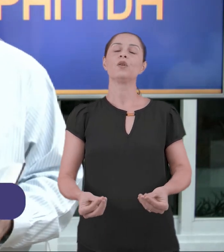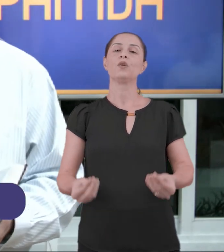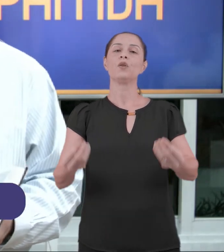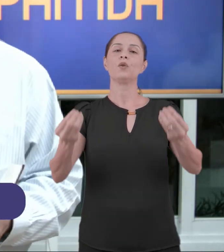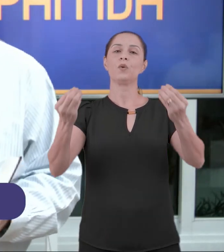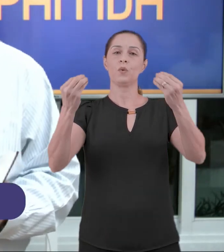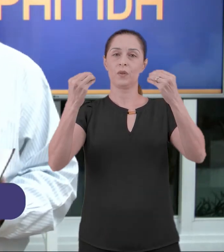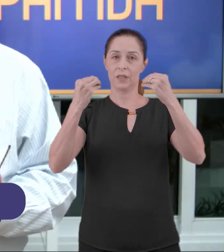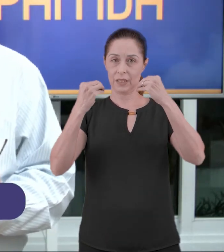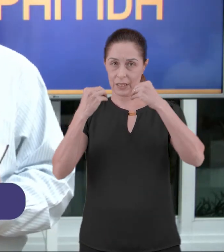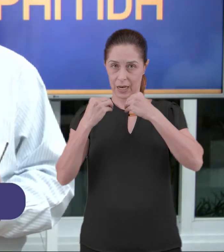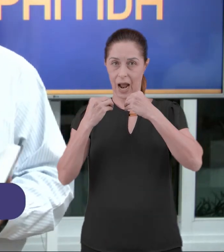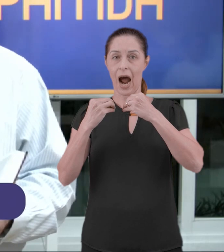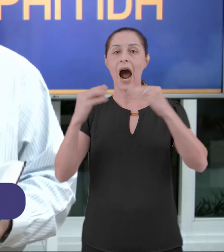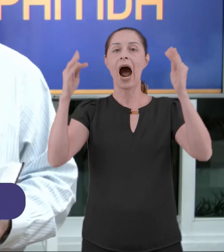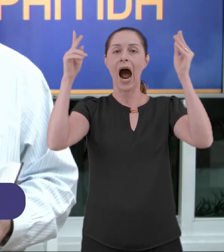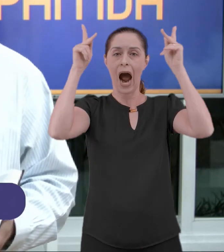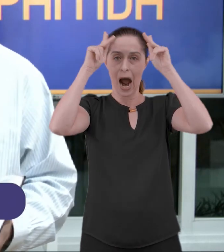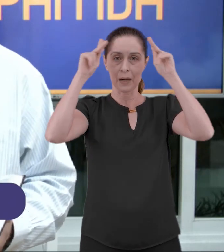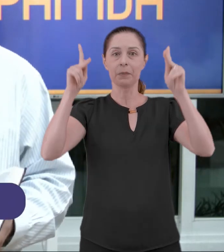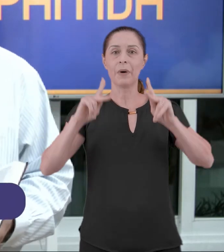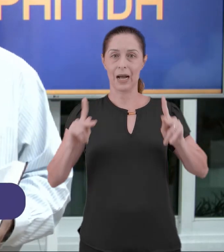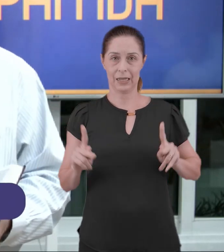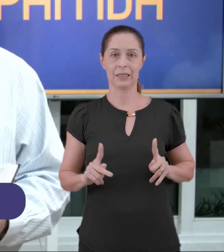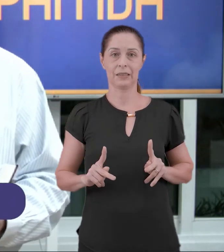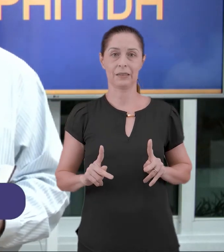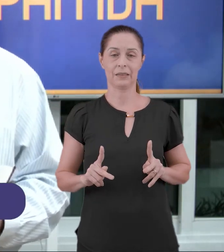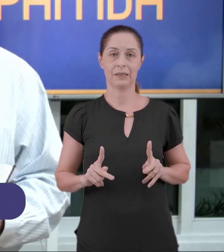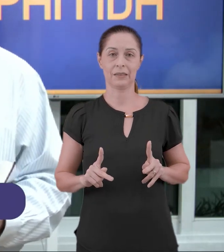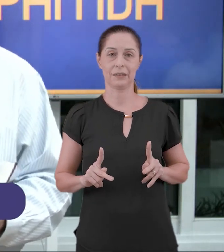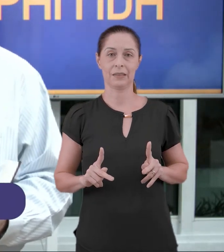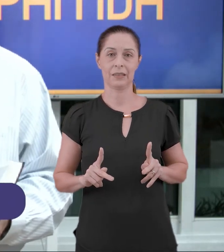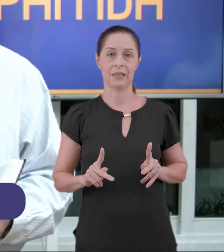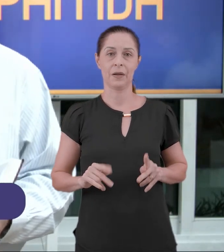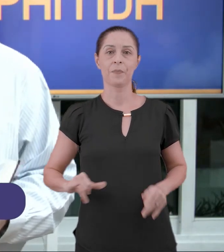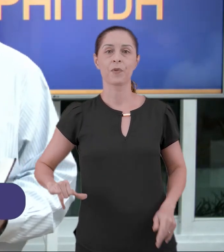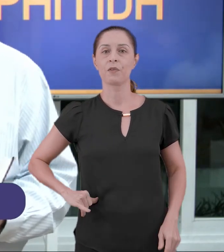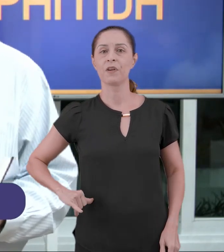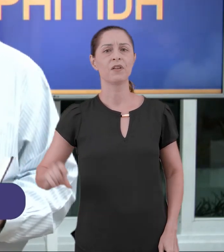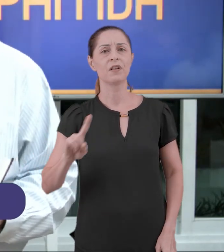ele. O sofrimento não é karma, né?